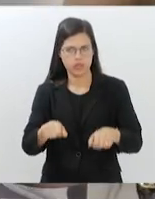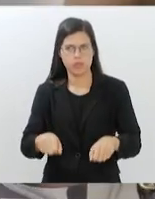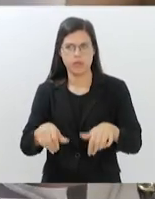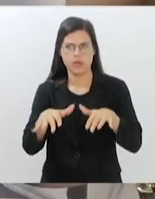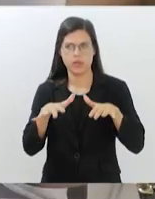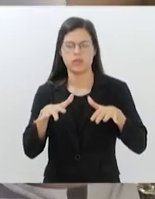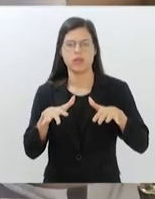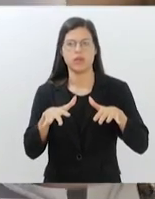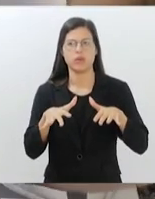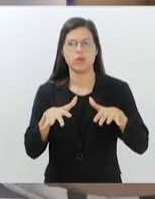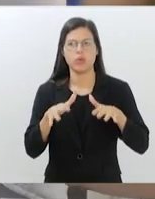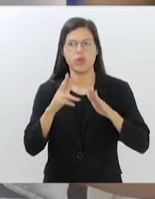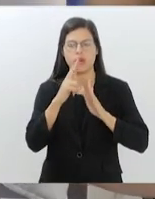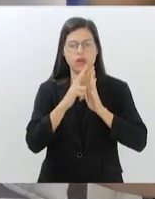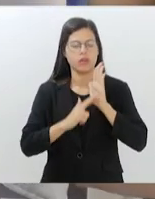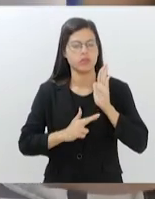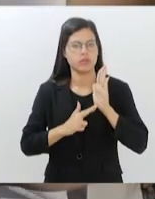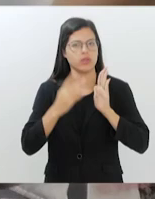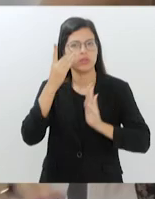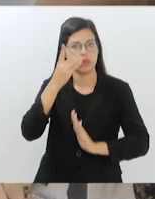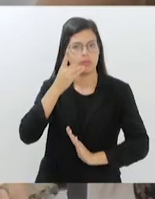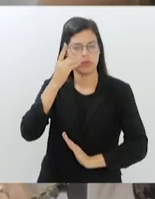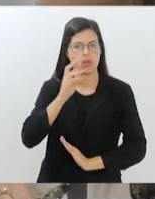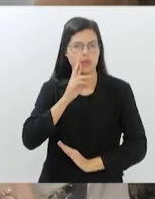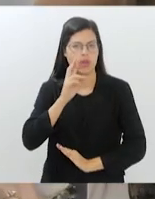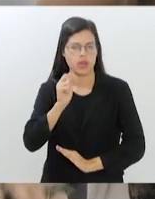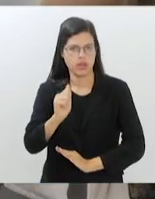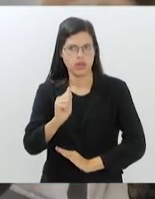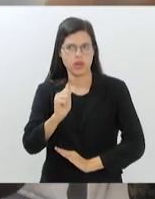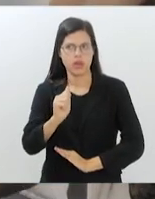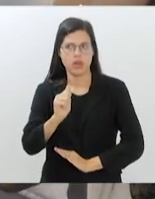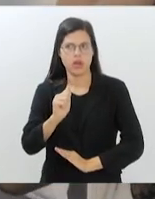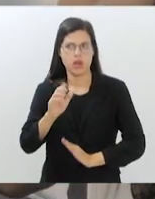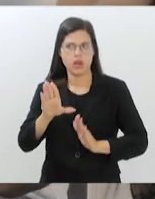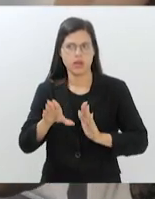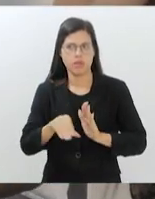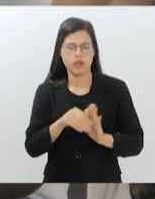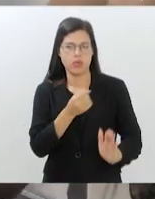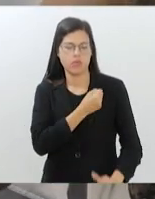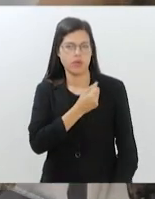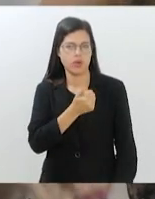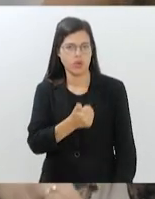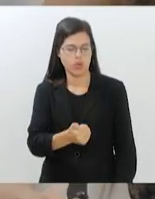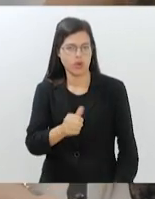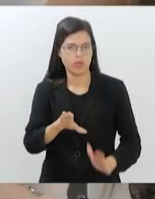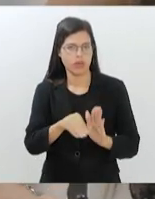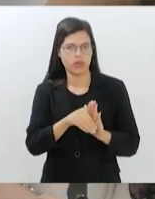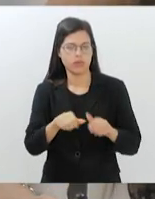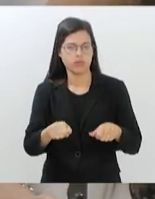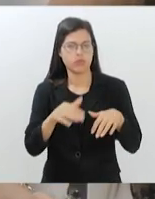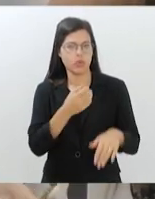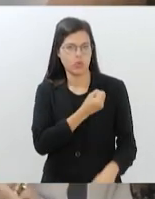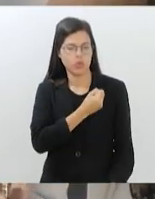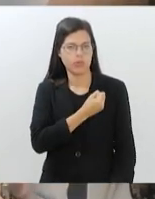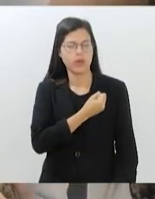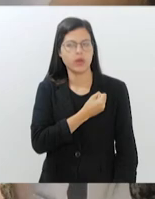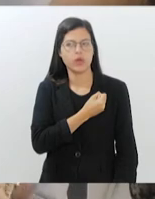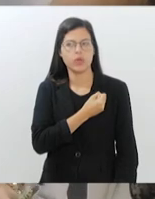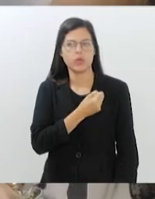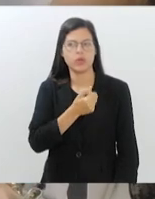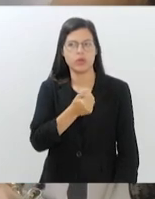plenário relatoria do deputado Rodrigo Amorim emendas item um emendas de plenário ao projeto de lei